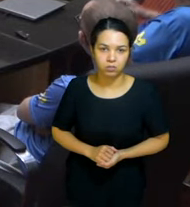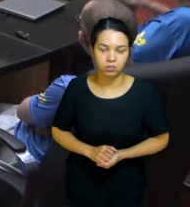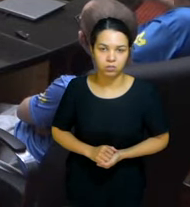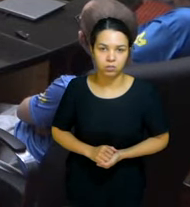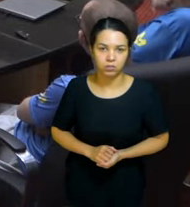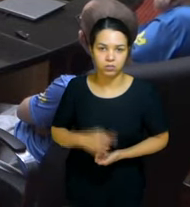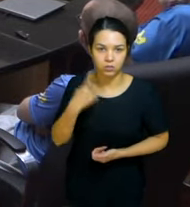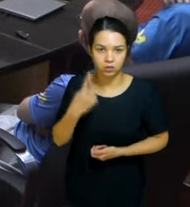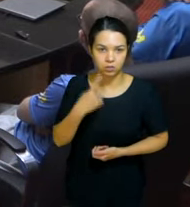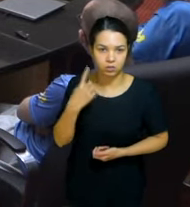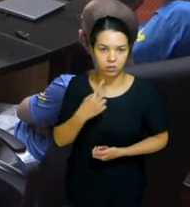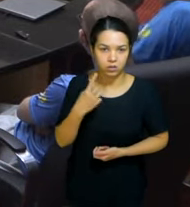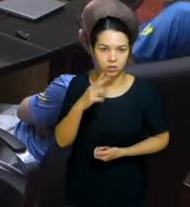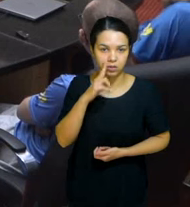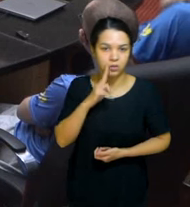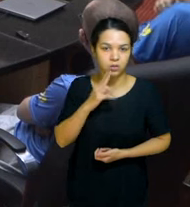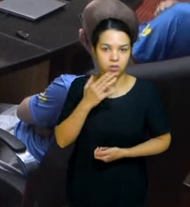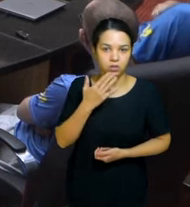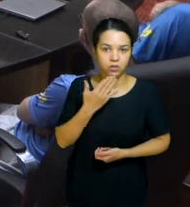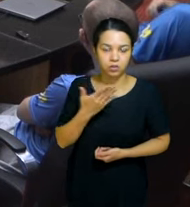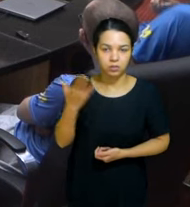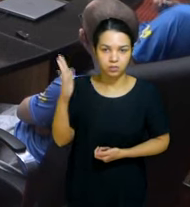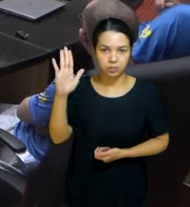Deputado Ivan, solicitou a palavra.